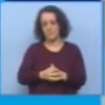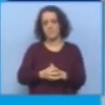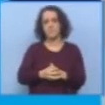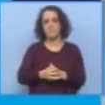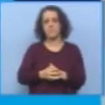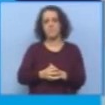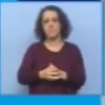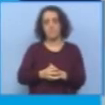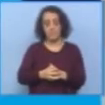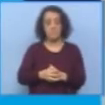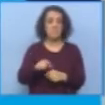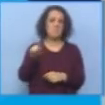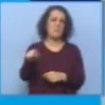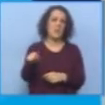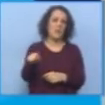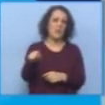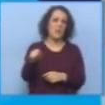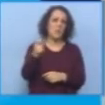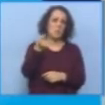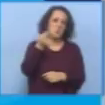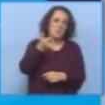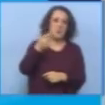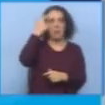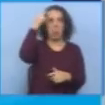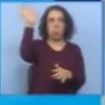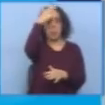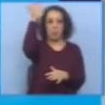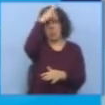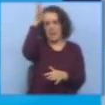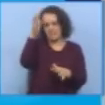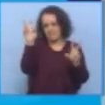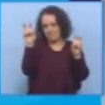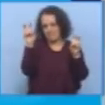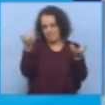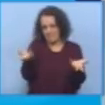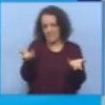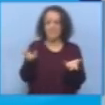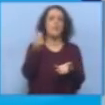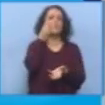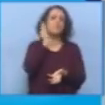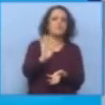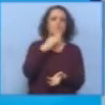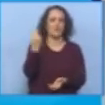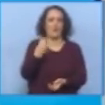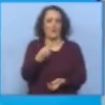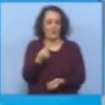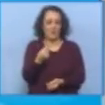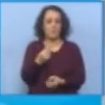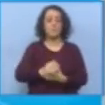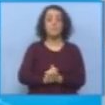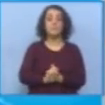E ele era um bocado cabeça no ar, digamos assim, quer dizer, próprio dos jovens.